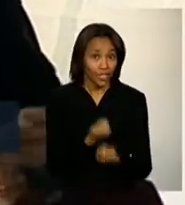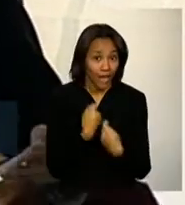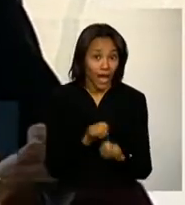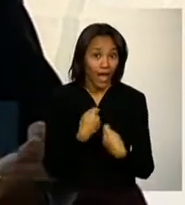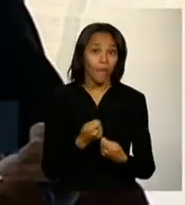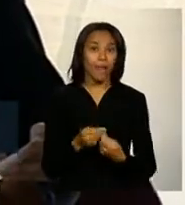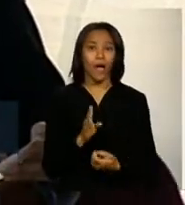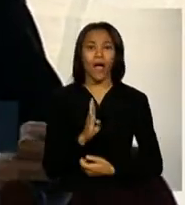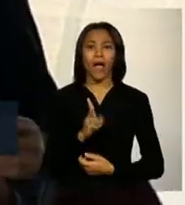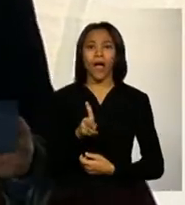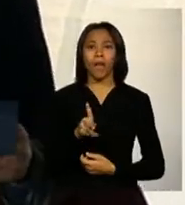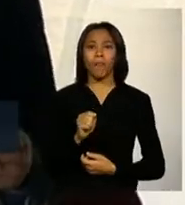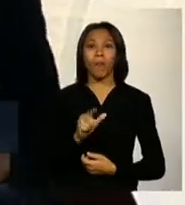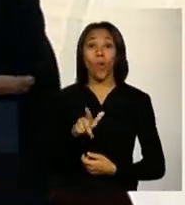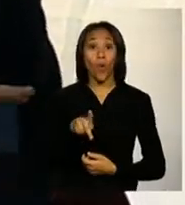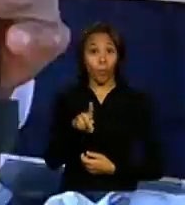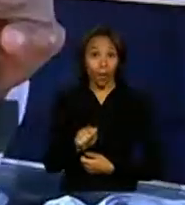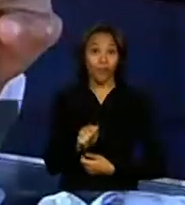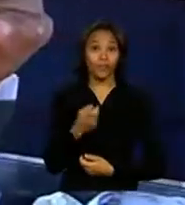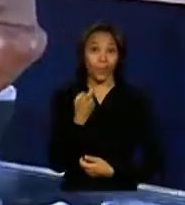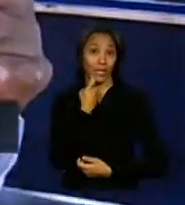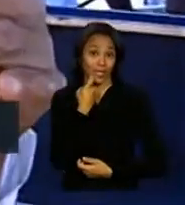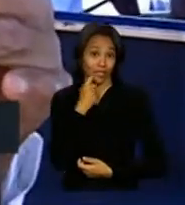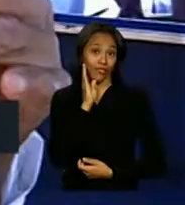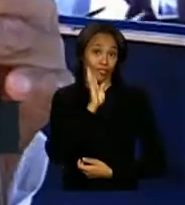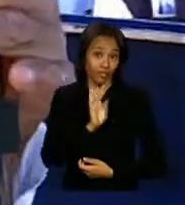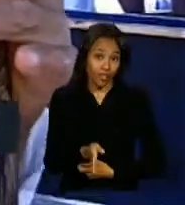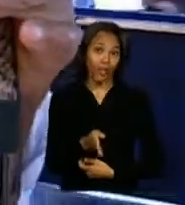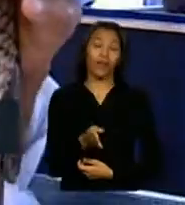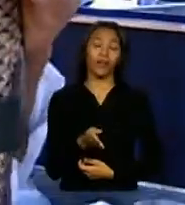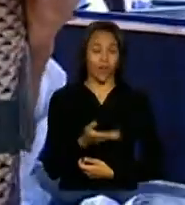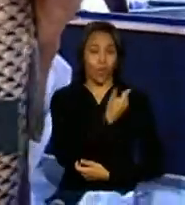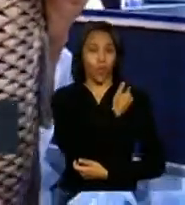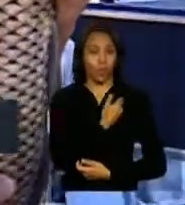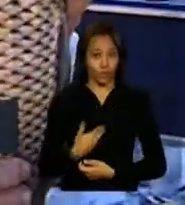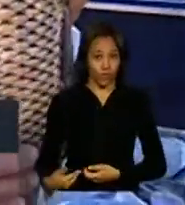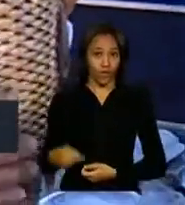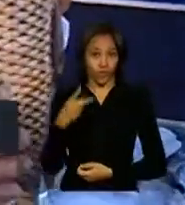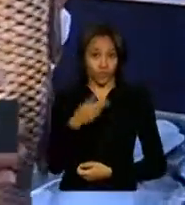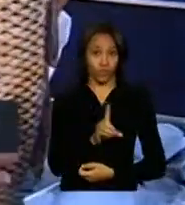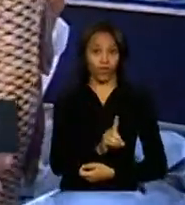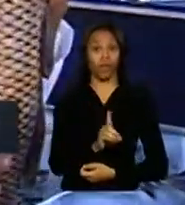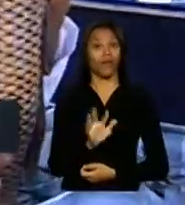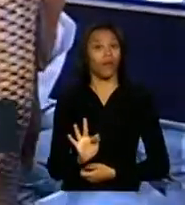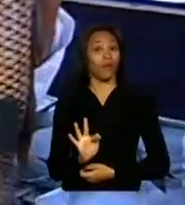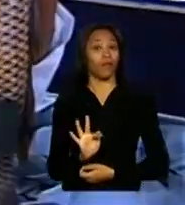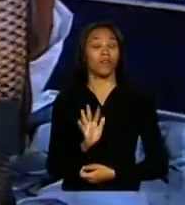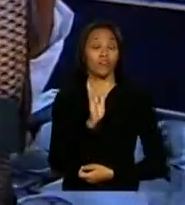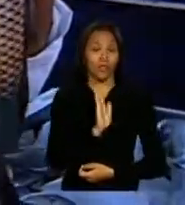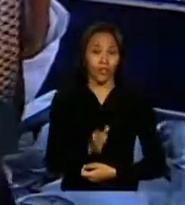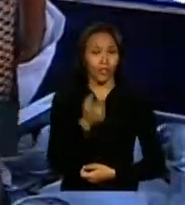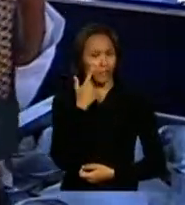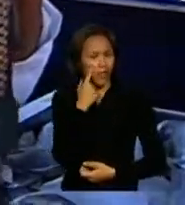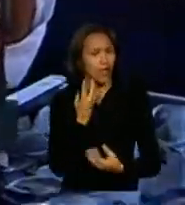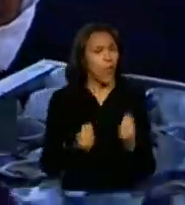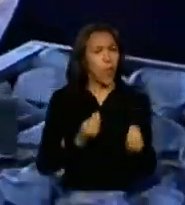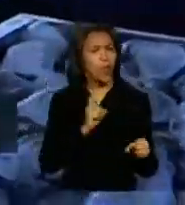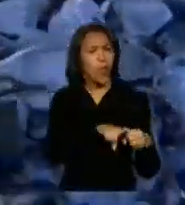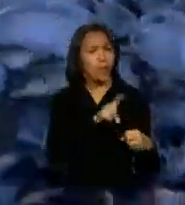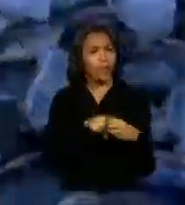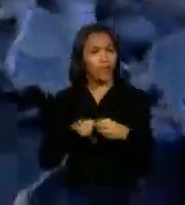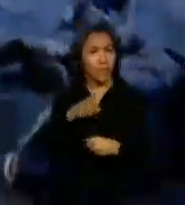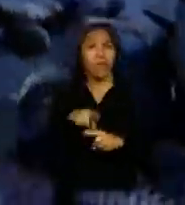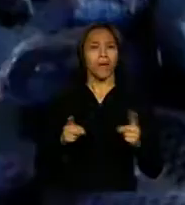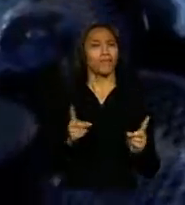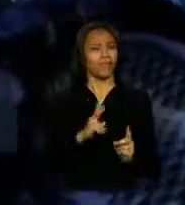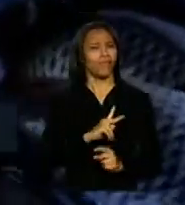a polpa do Peixe já está disponível o governo do Distrito Federal está apenas revendo convênio mas é coisa